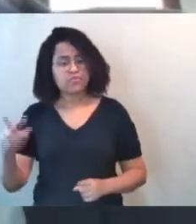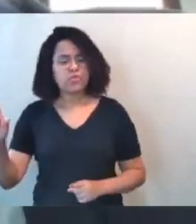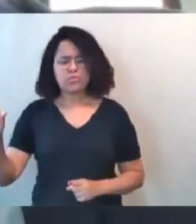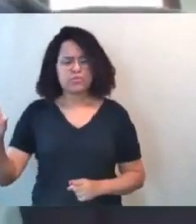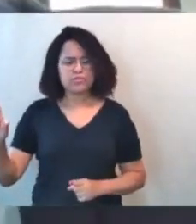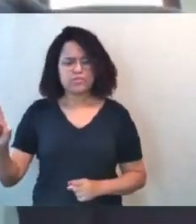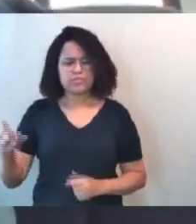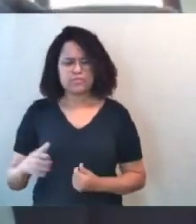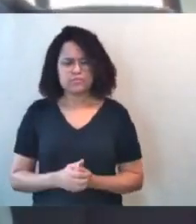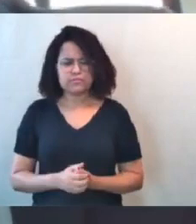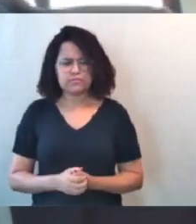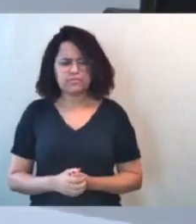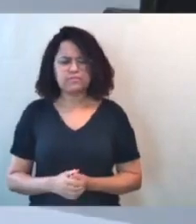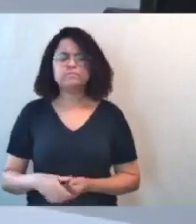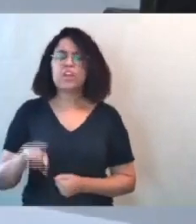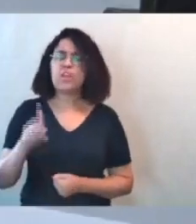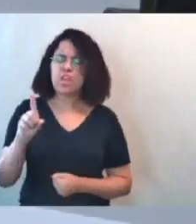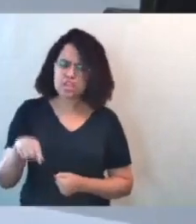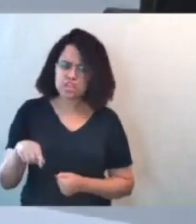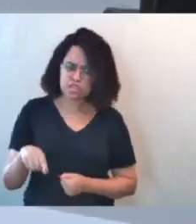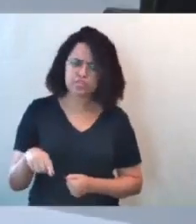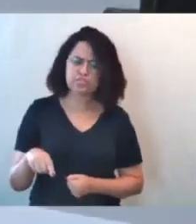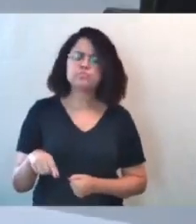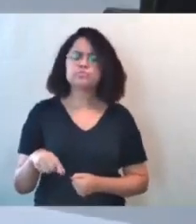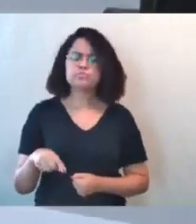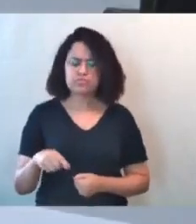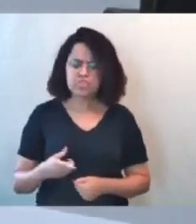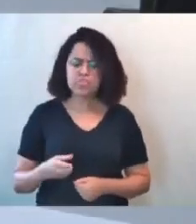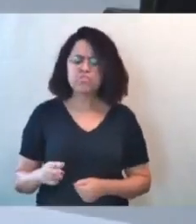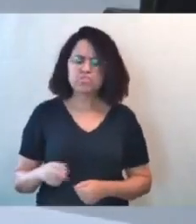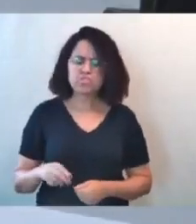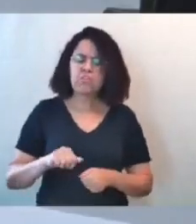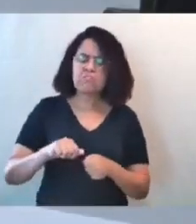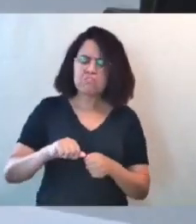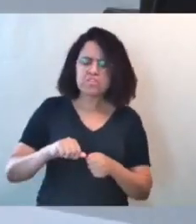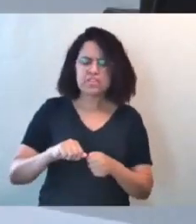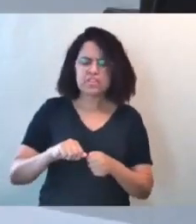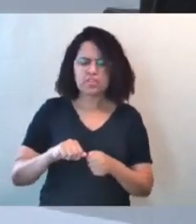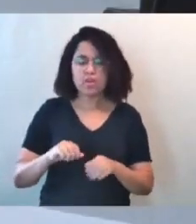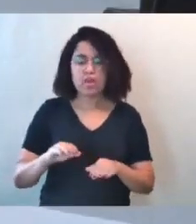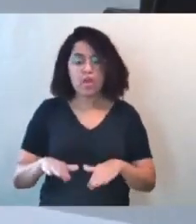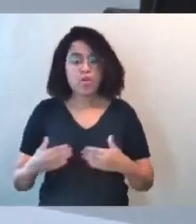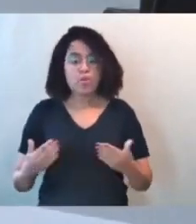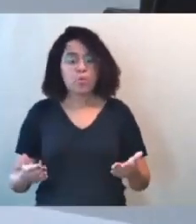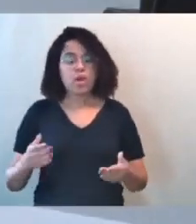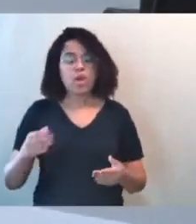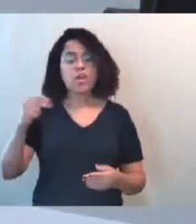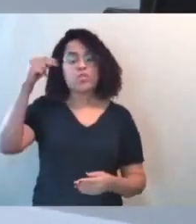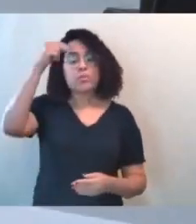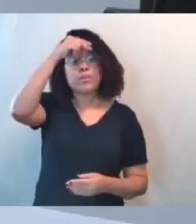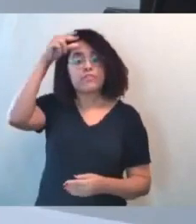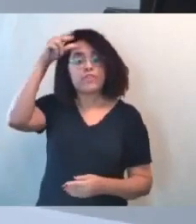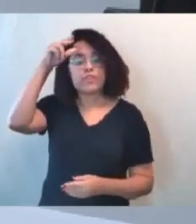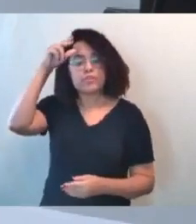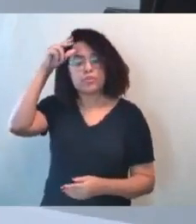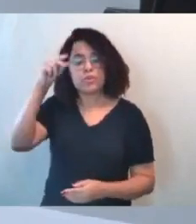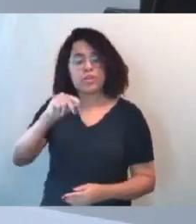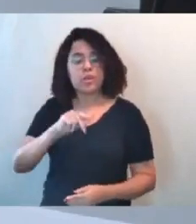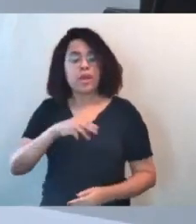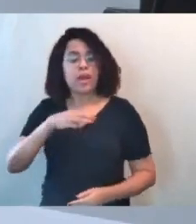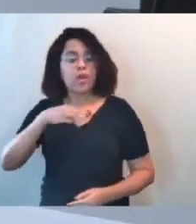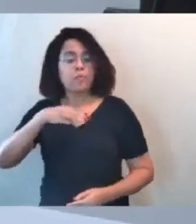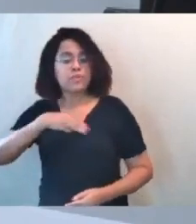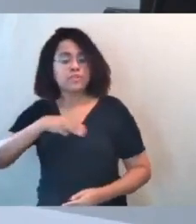Sim, é isso que nós estamos fazendo. E aí, quando a prefeitura procura o Ministério Público, a Procuradoria do Patrimônio